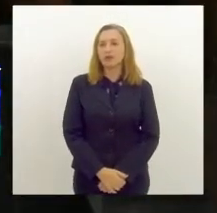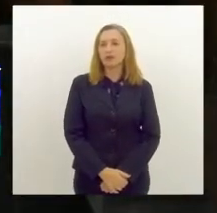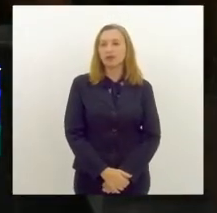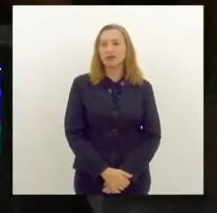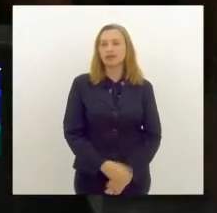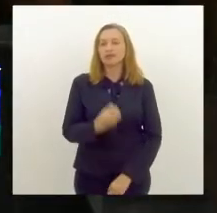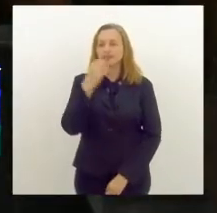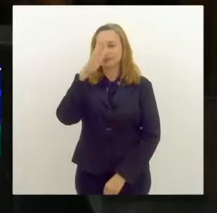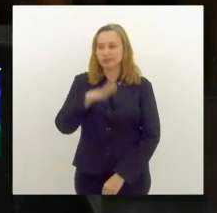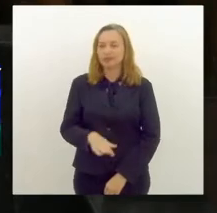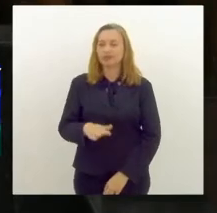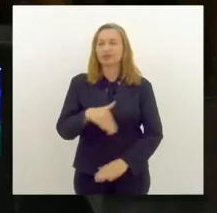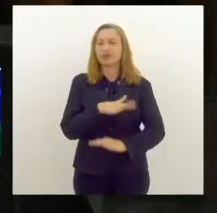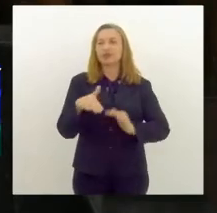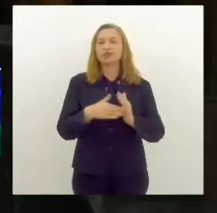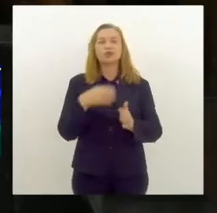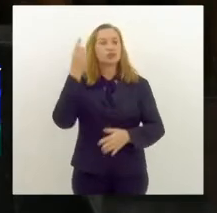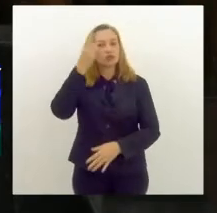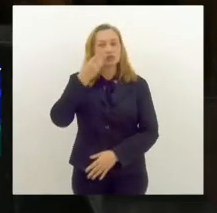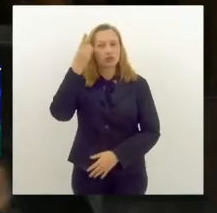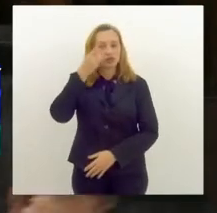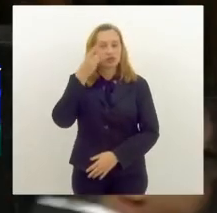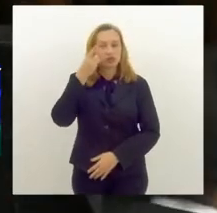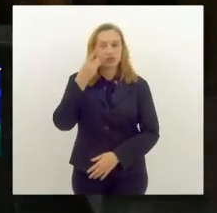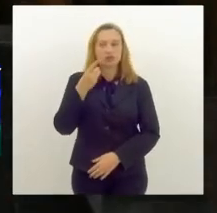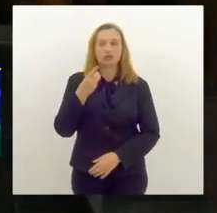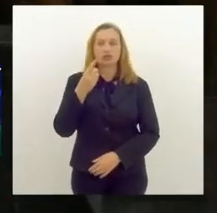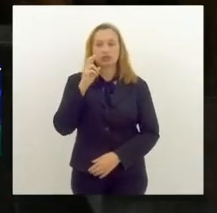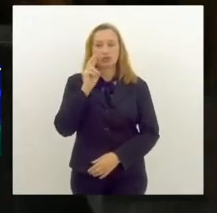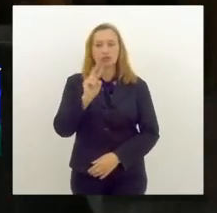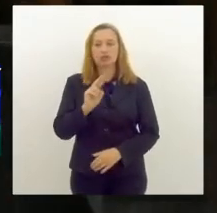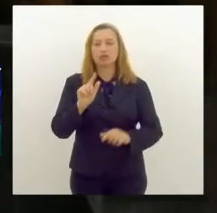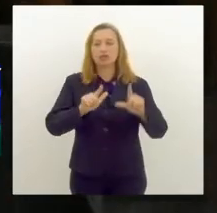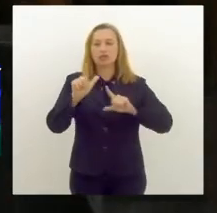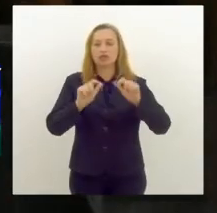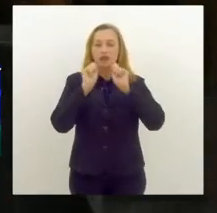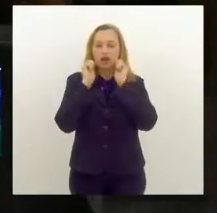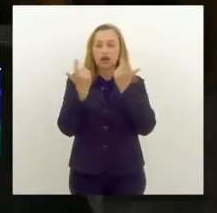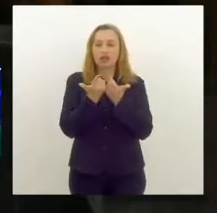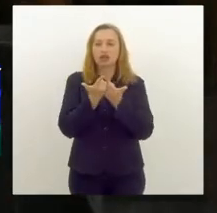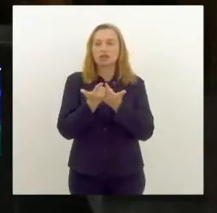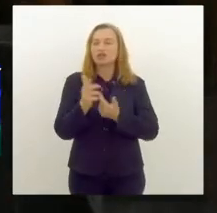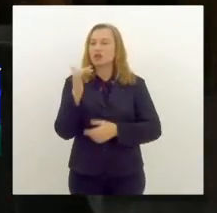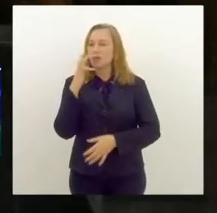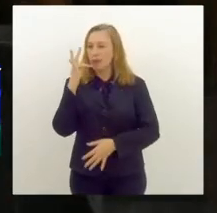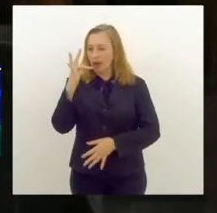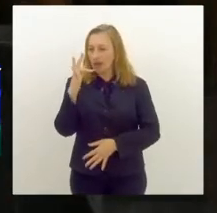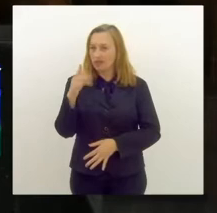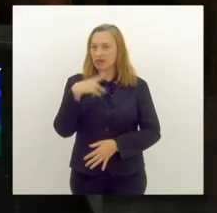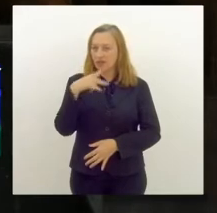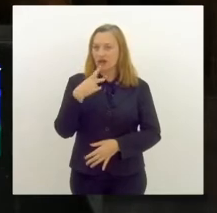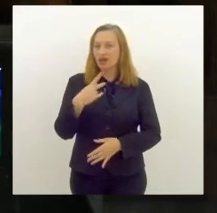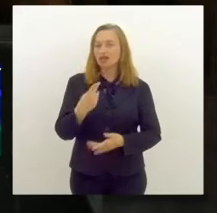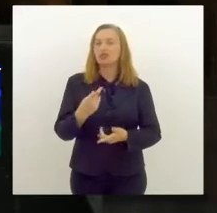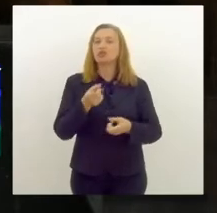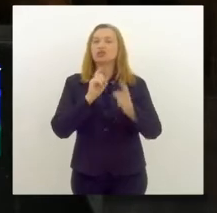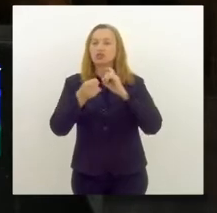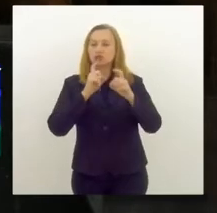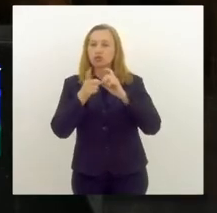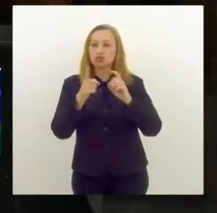tarde, boa tarde a todos os deputados e deputadas e a todos que nos assistem da TV Alerj. Eu vou ser muito breve na discussão do projeto